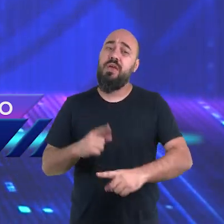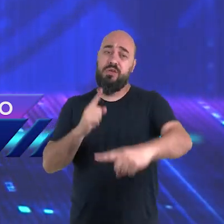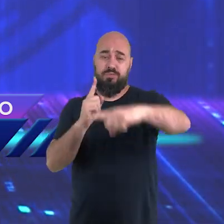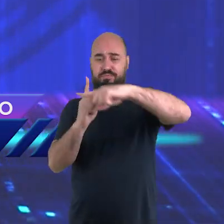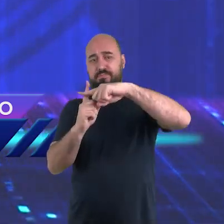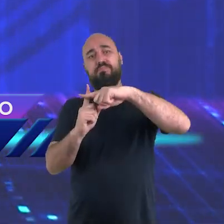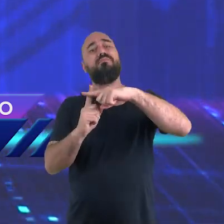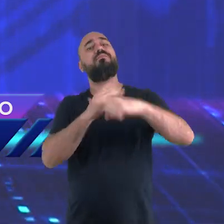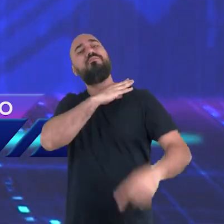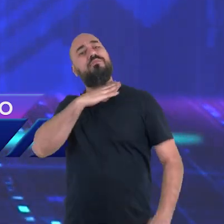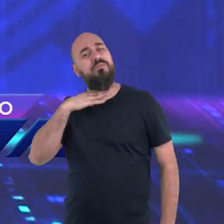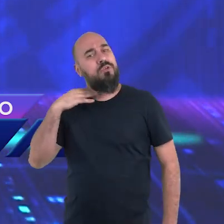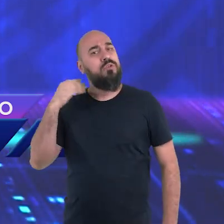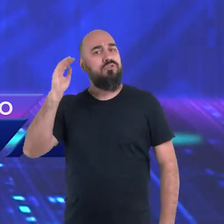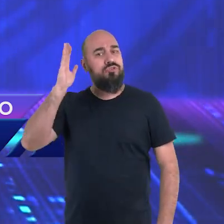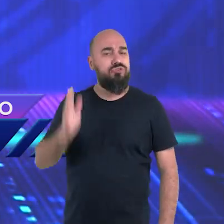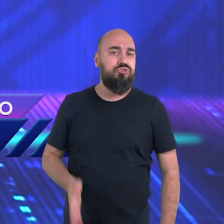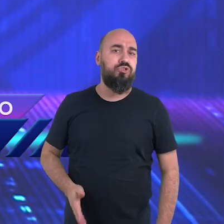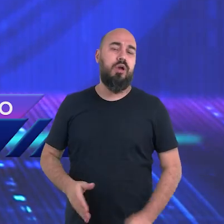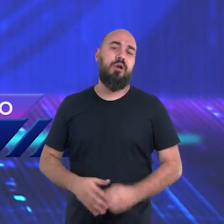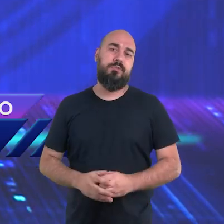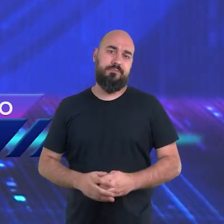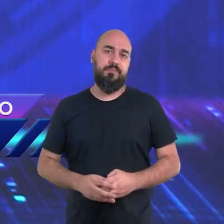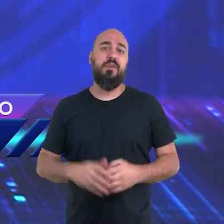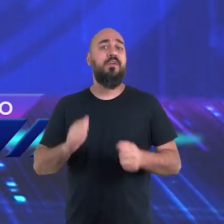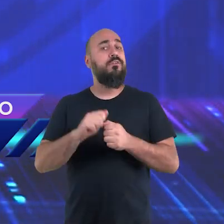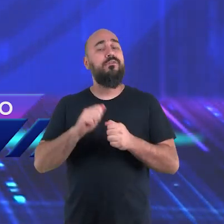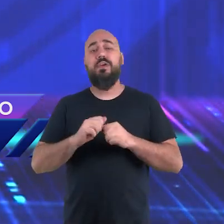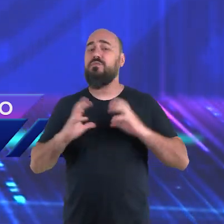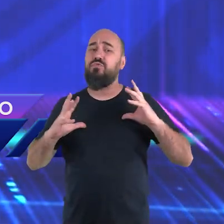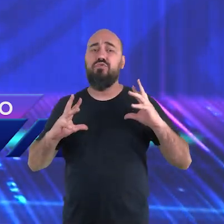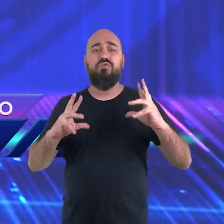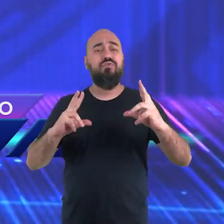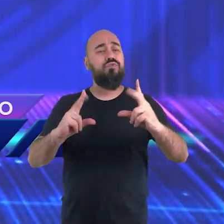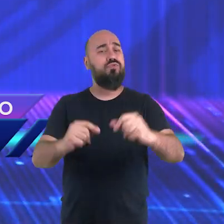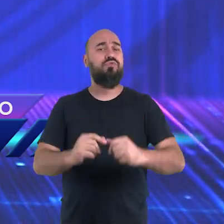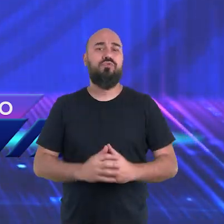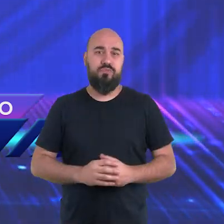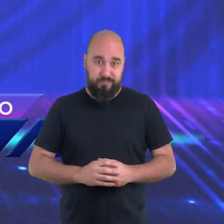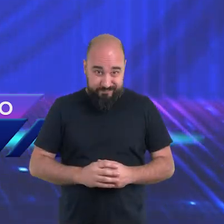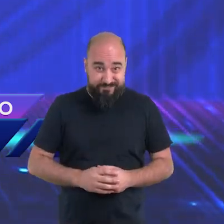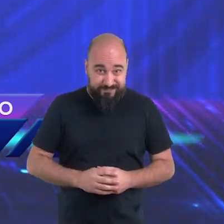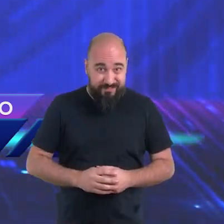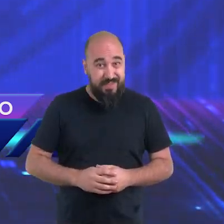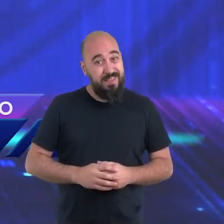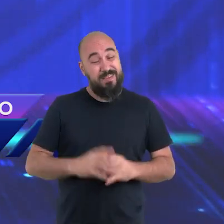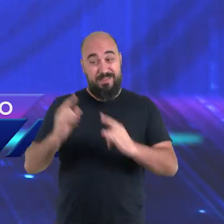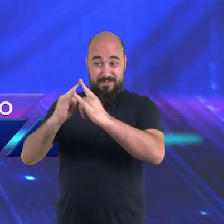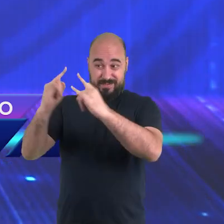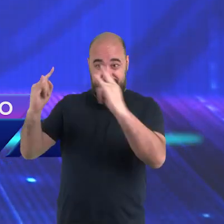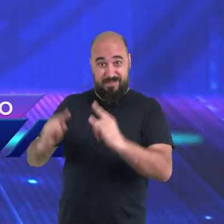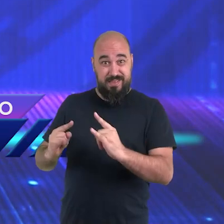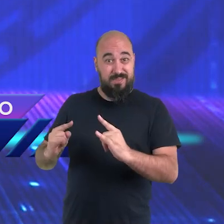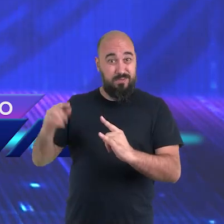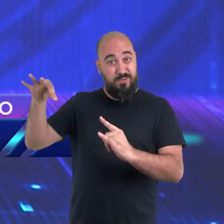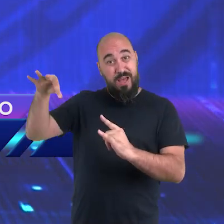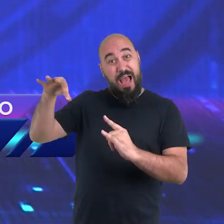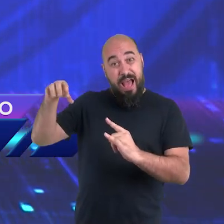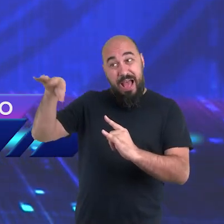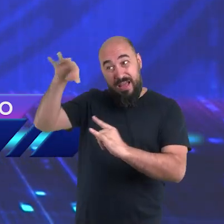sentido porque Cristo havia cumprido tudo aquilo que ele profetizava, porque o santuário terrestre era